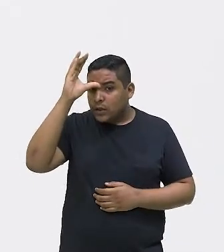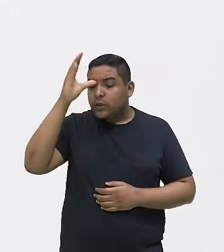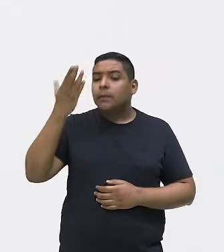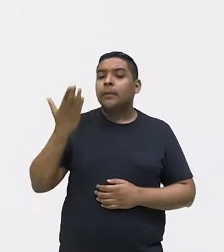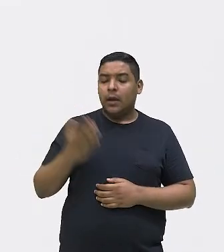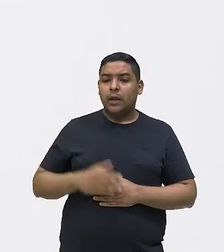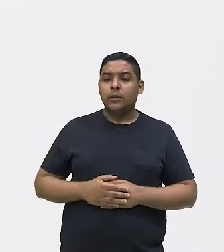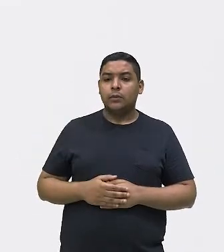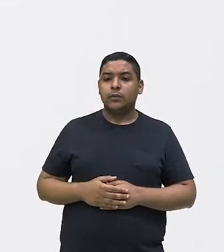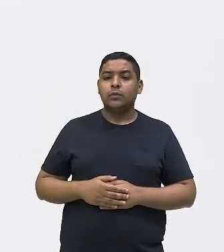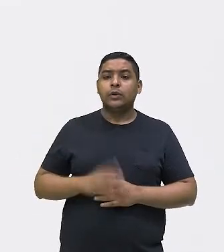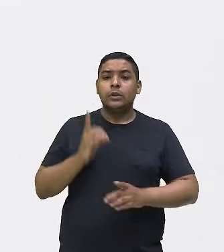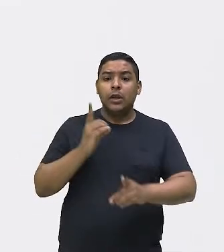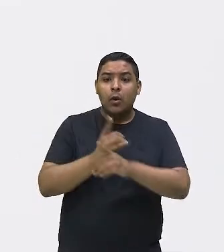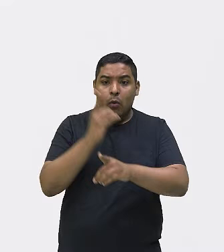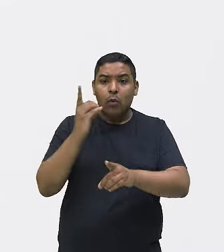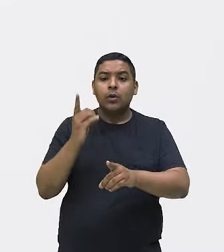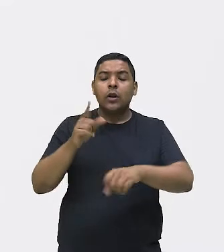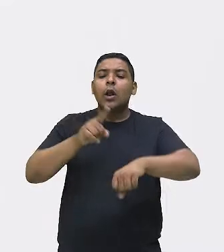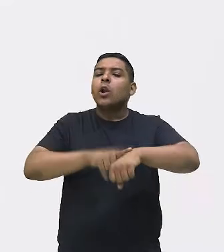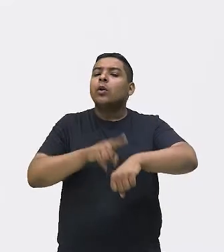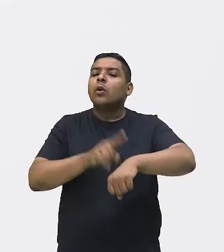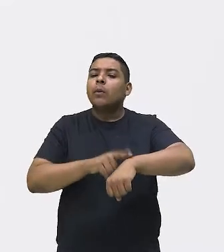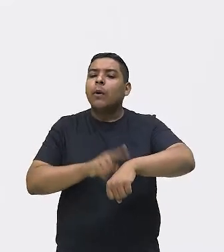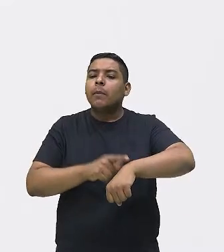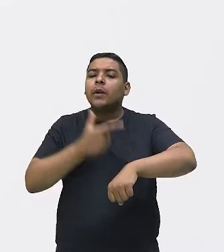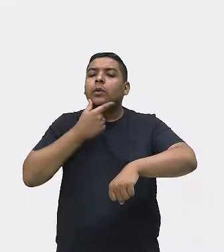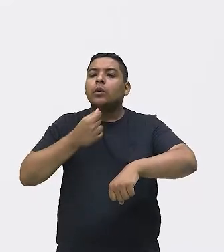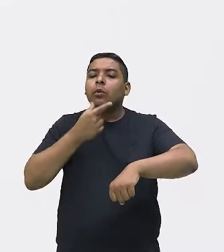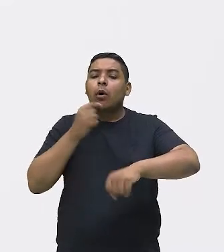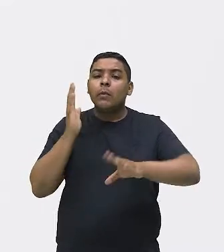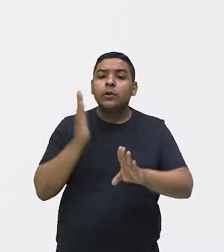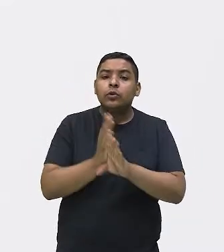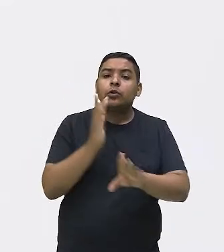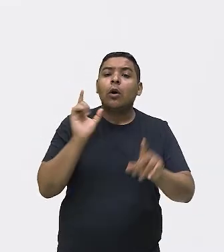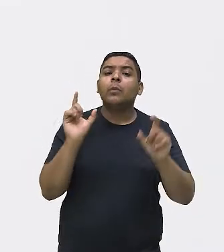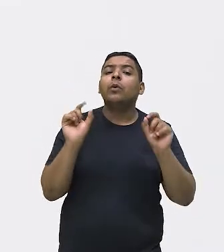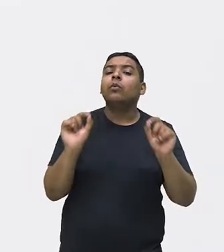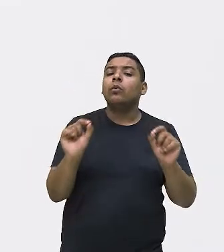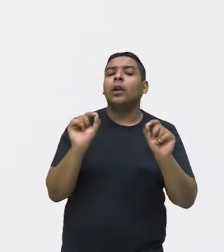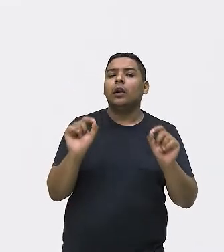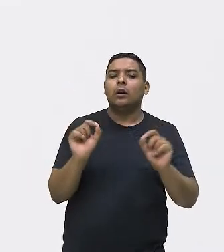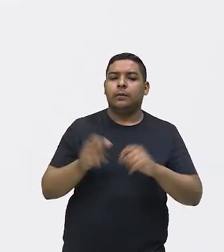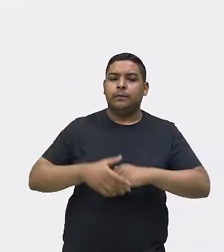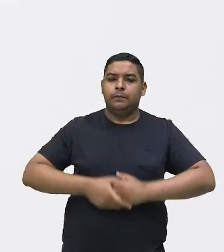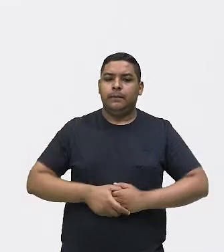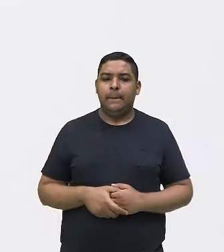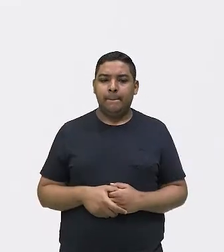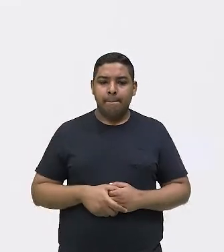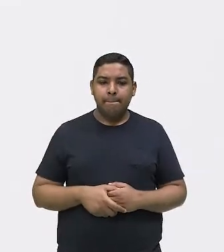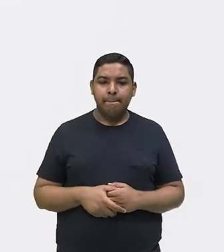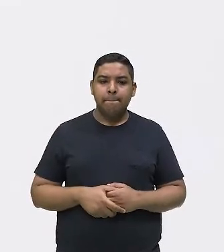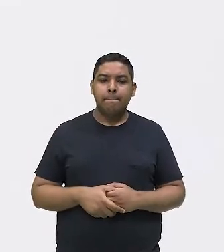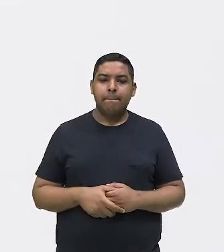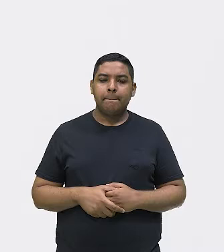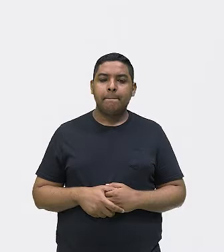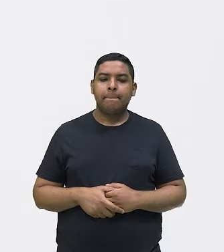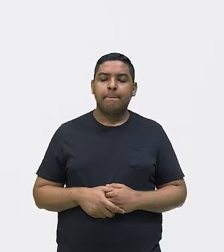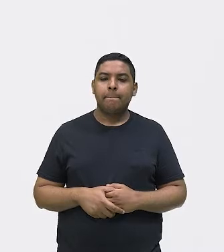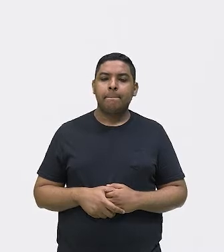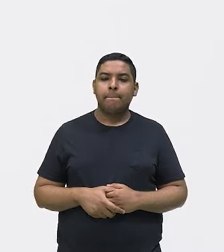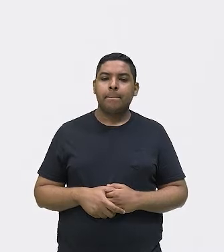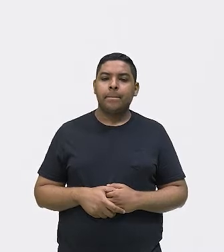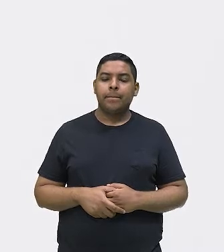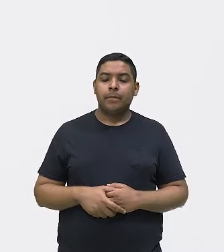em uma instância na qual o homem descobre o quê? Então vamos ver a resposta. Qual é